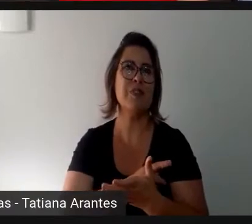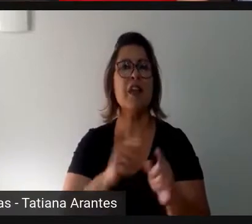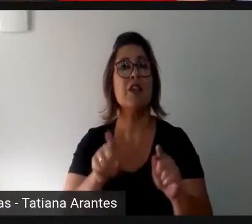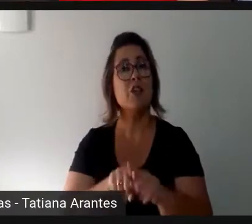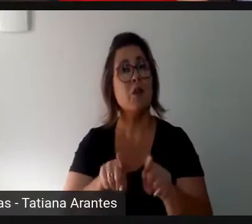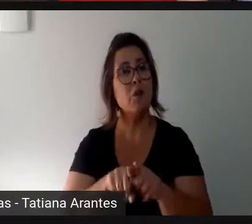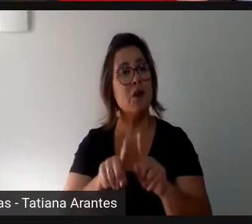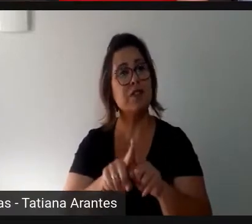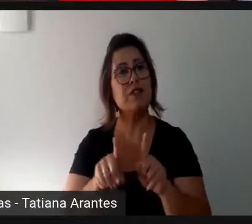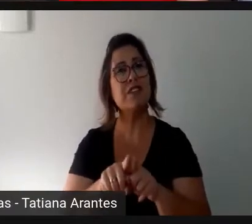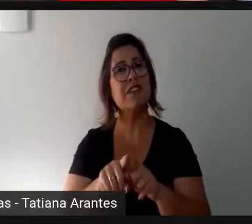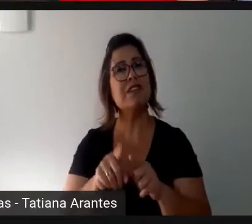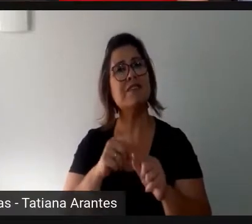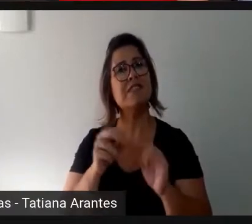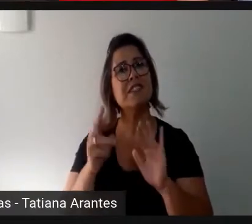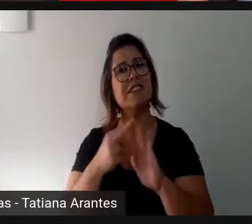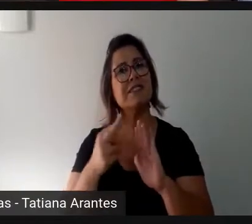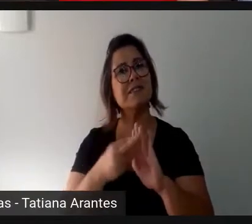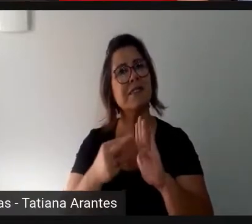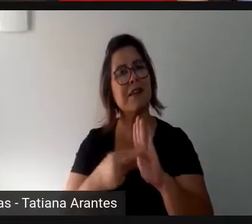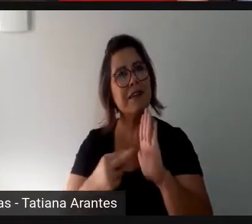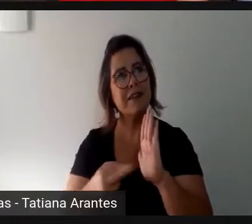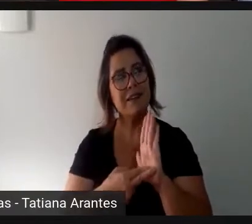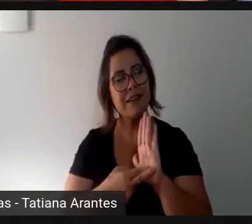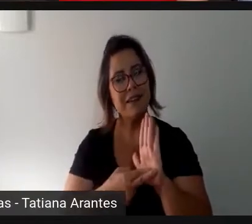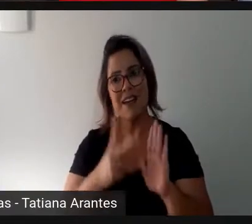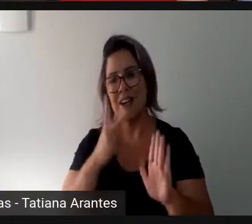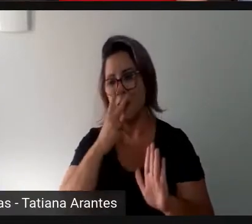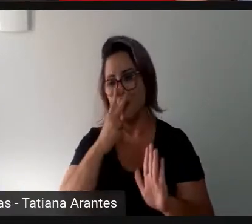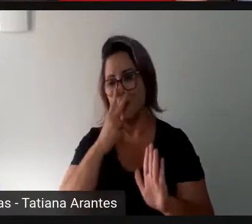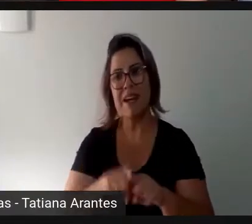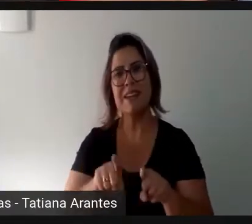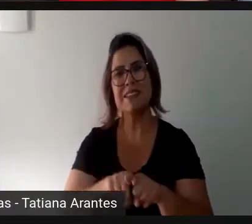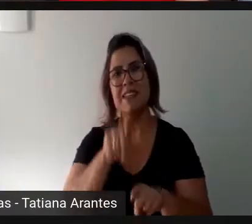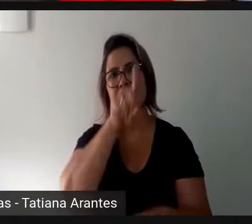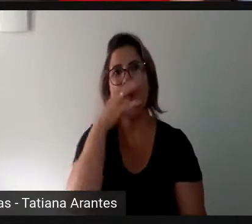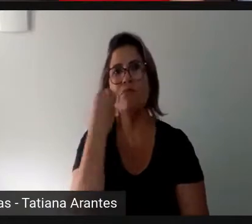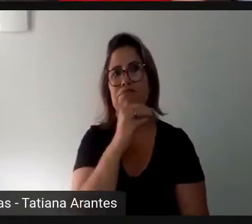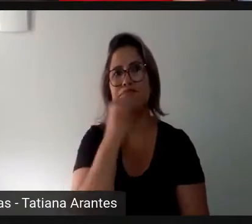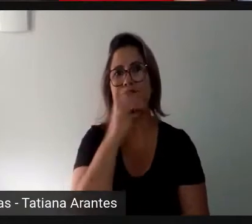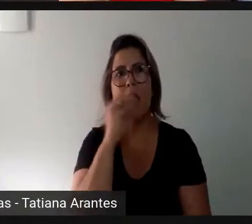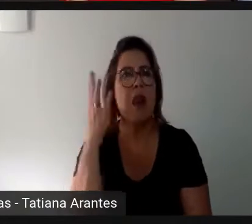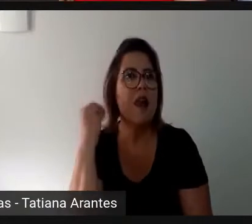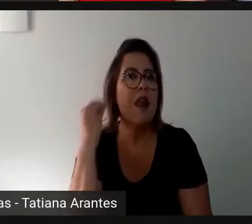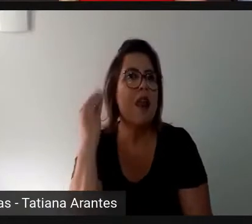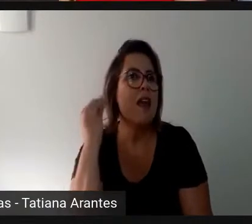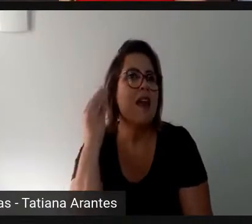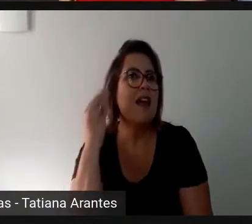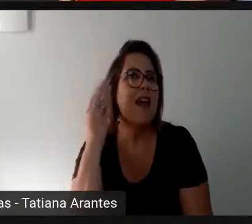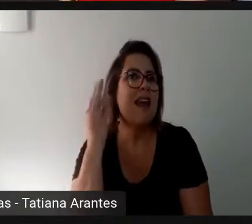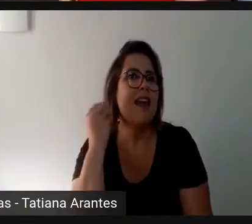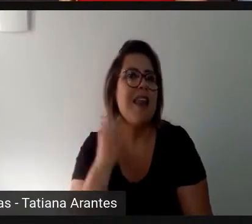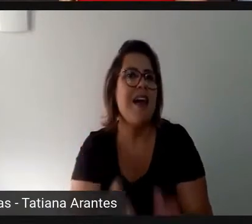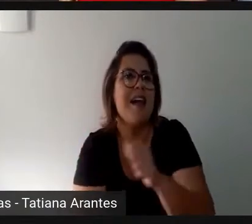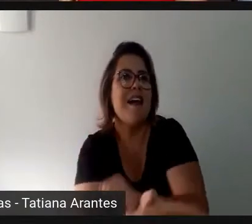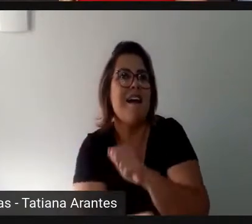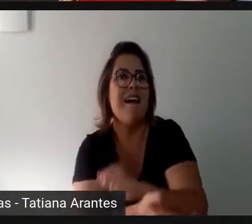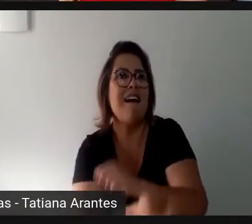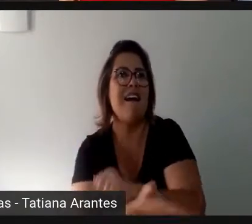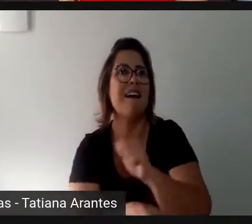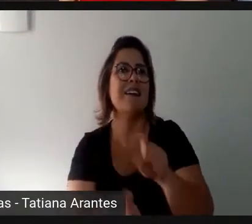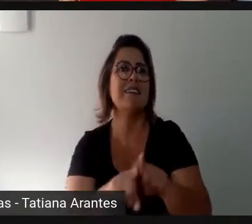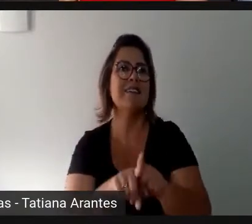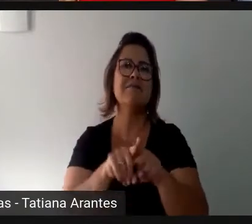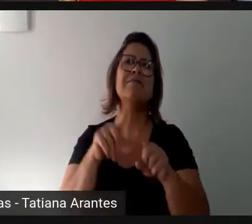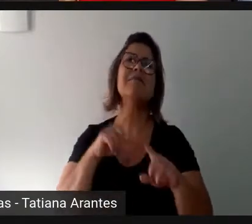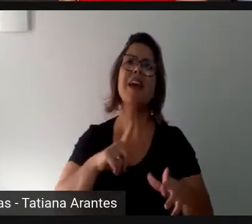pela imprensa, parece que eu vou autorizar as pessoas a fazerem lobby como se não fosse feito hoje. E existe lobby hoje, é